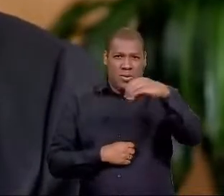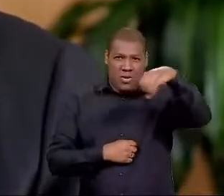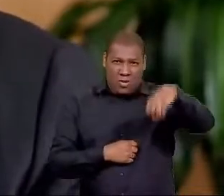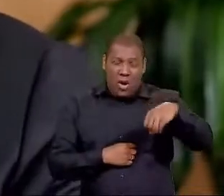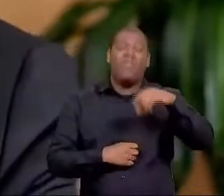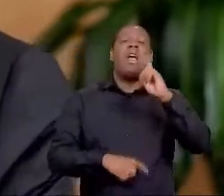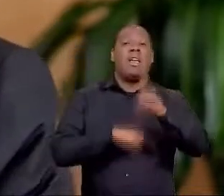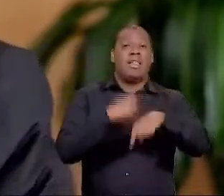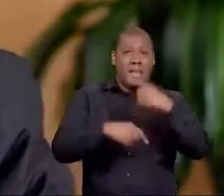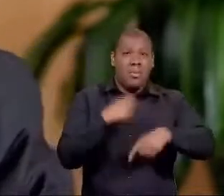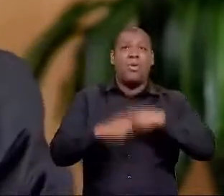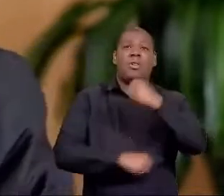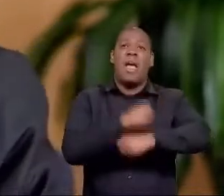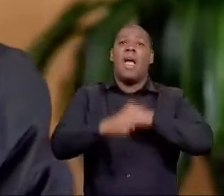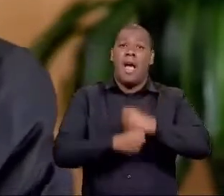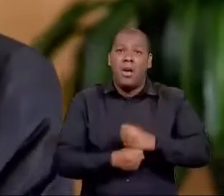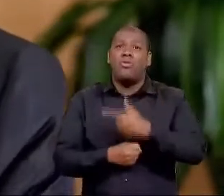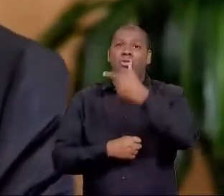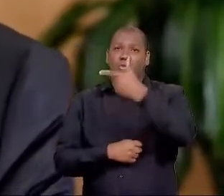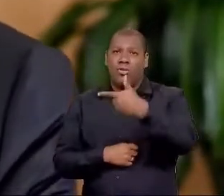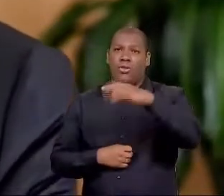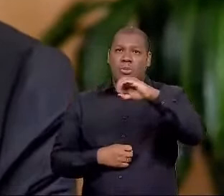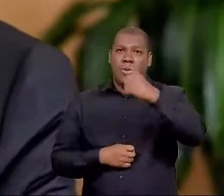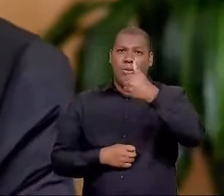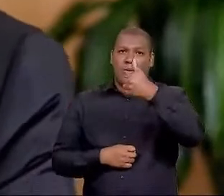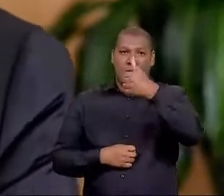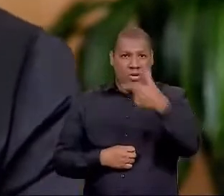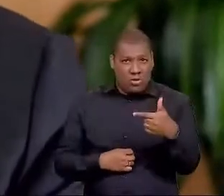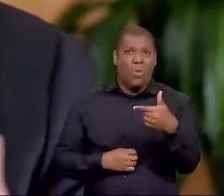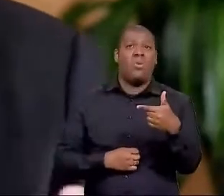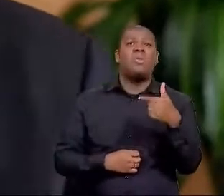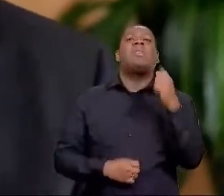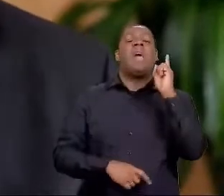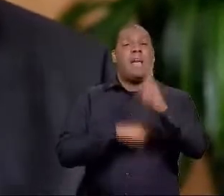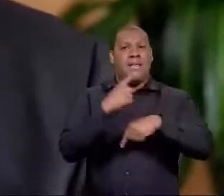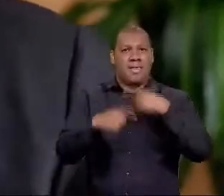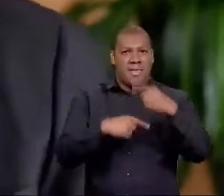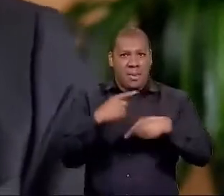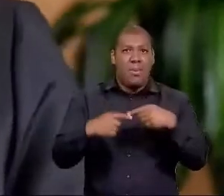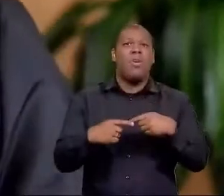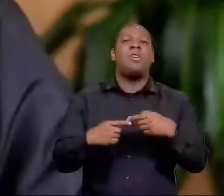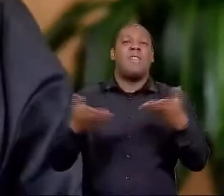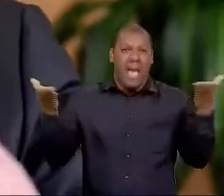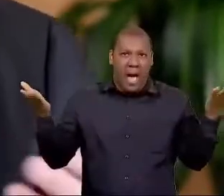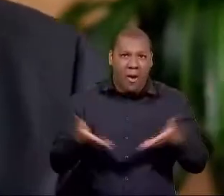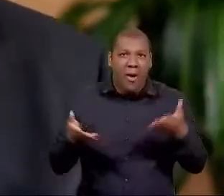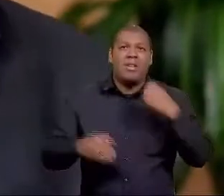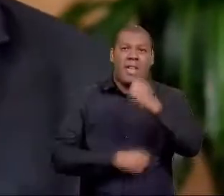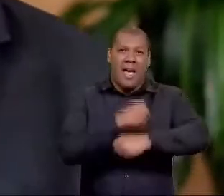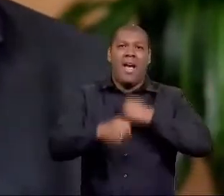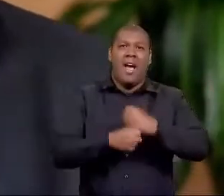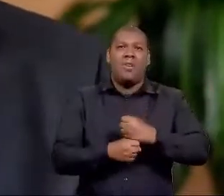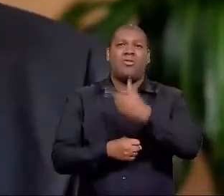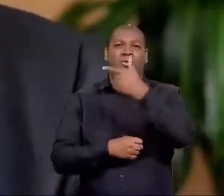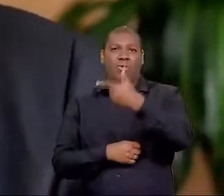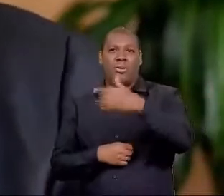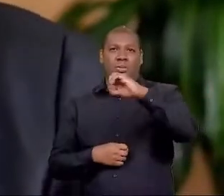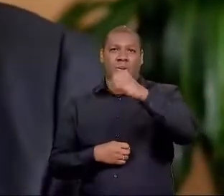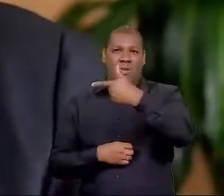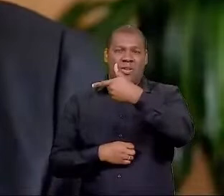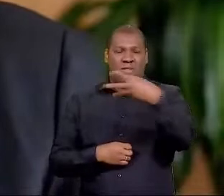2023. Os presidentes não gostam de participar do Congresso da UNE, aqueles têm medo de vaia, têm medo de protesto, têm medo de